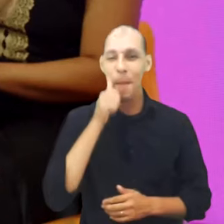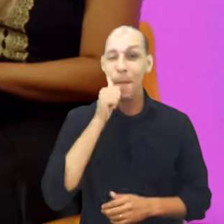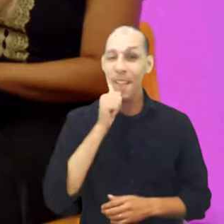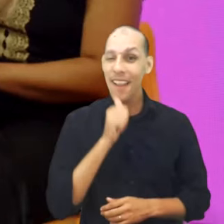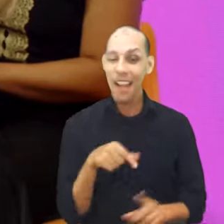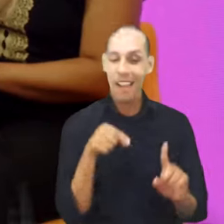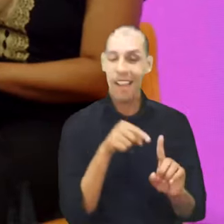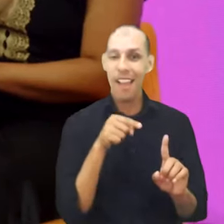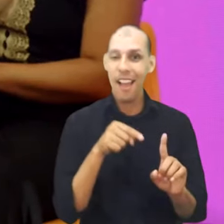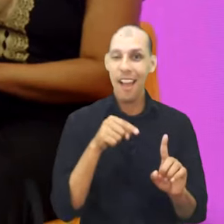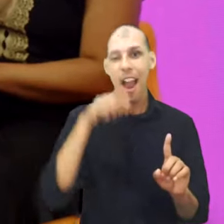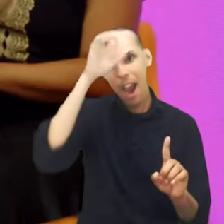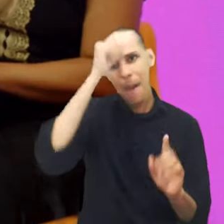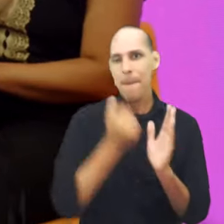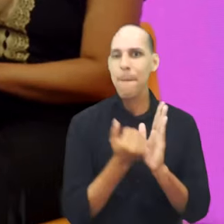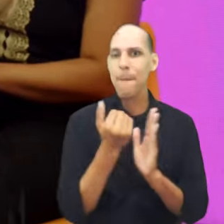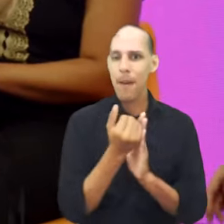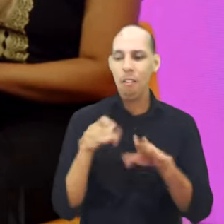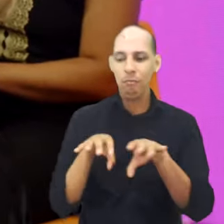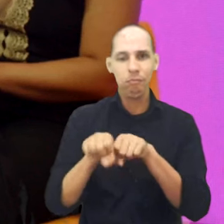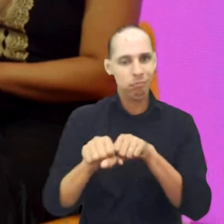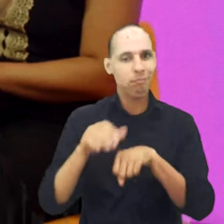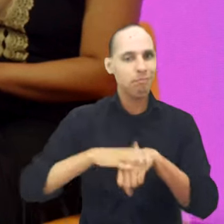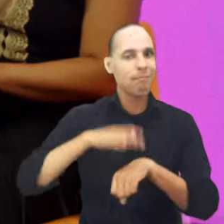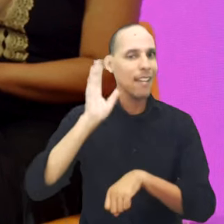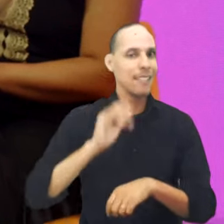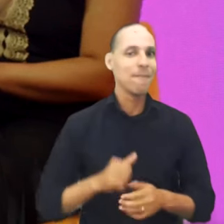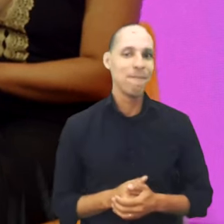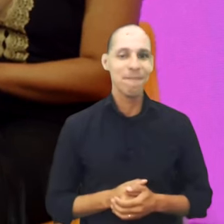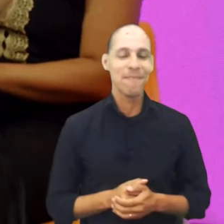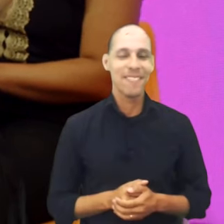mulheres são mais escolarizadas, as mulheres empreendedoras. Então,